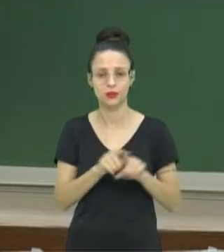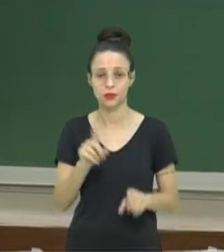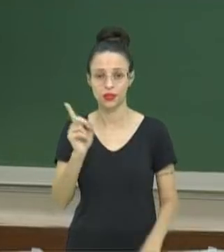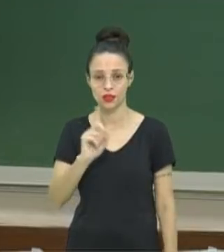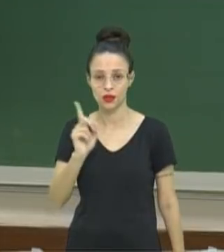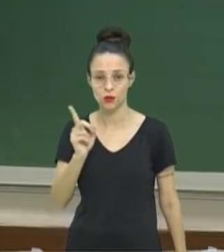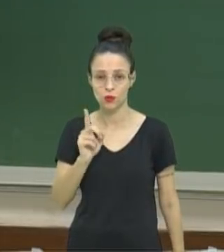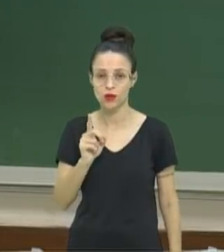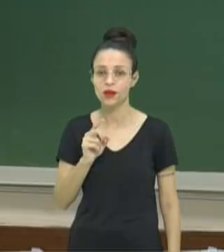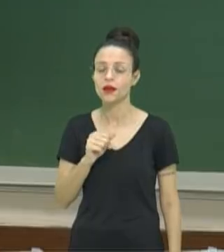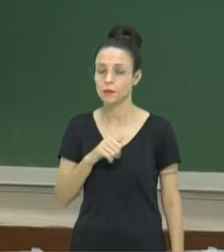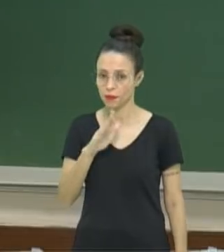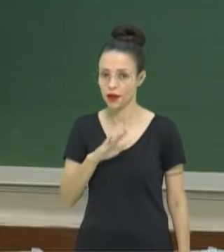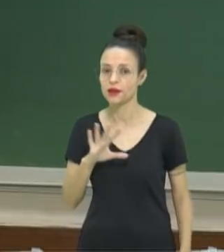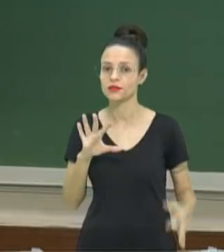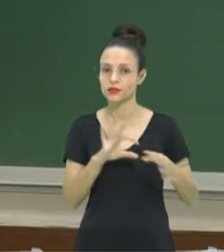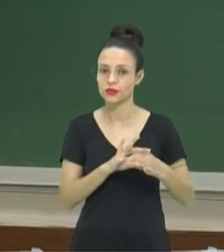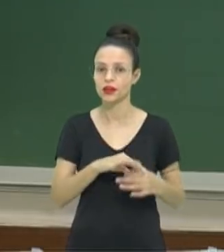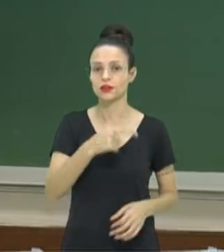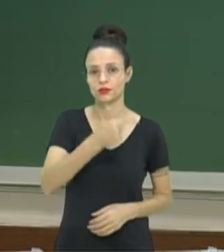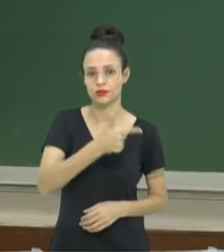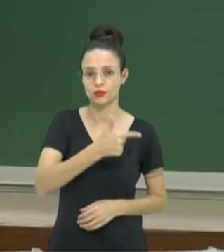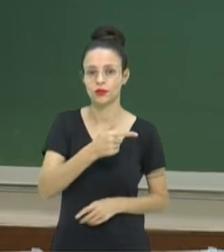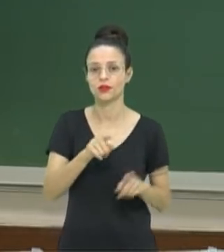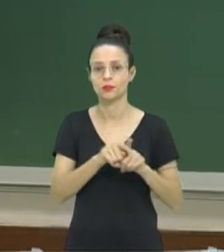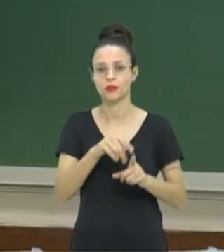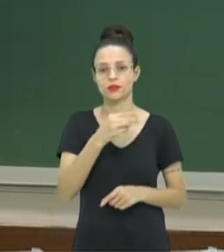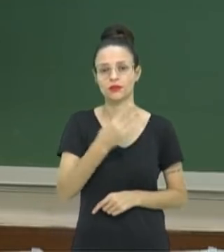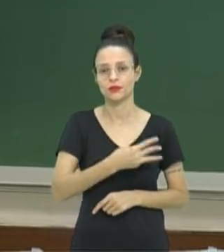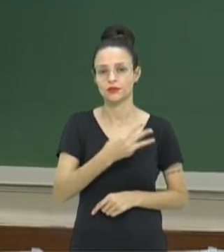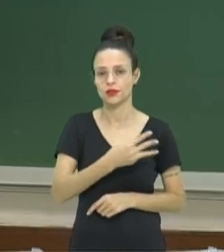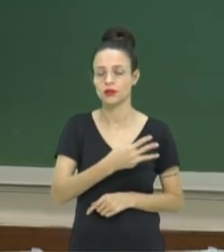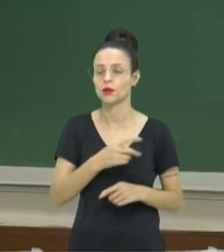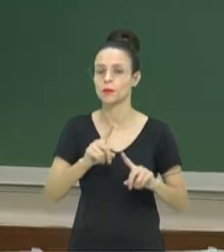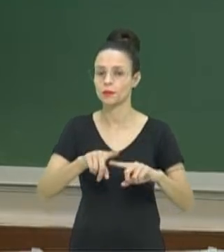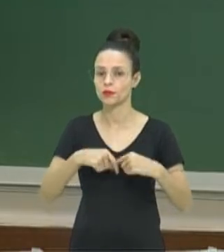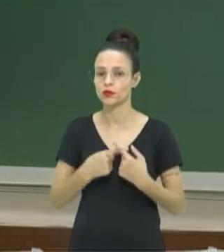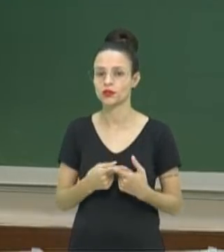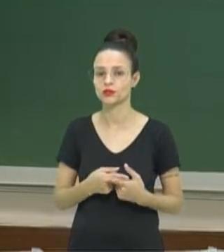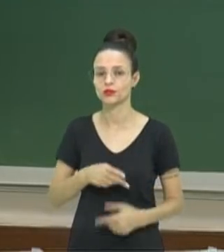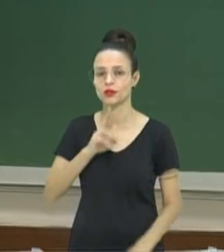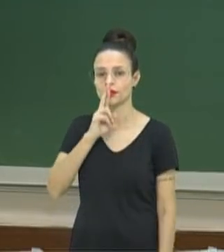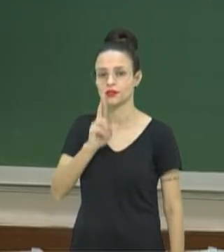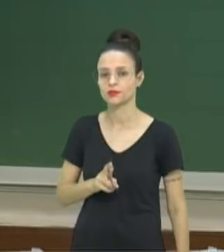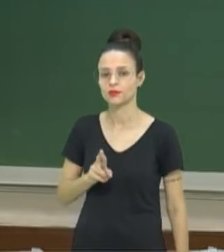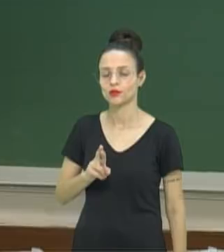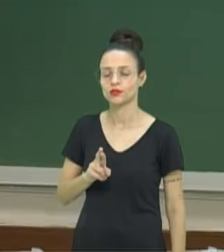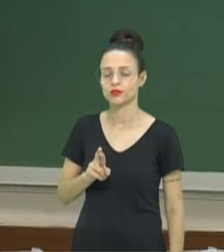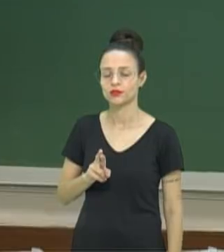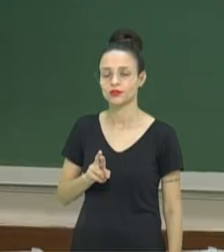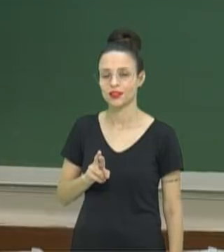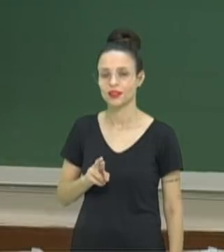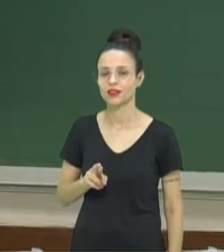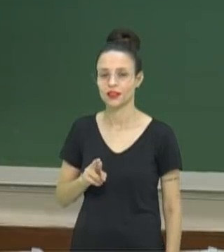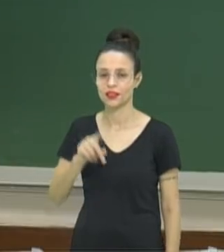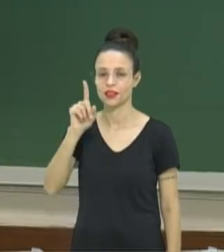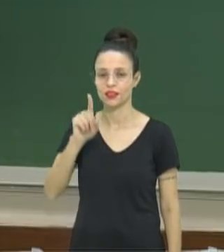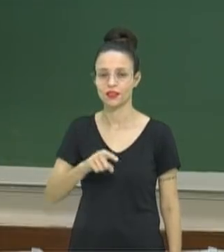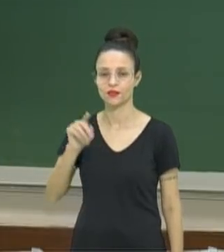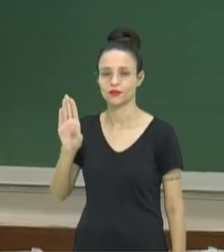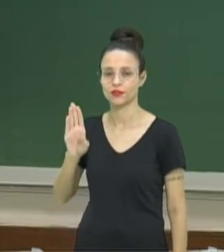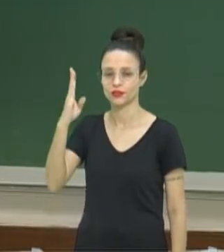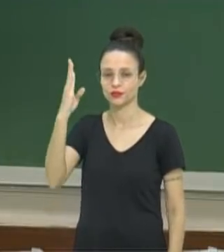não. Estão mais ligadas ao setor secundário e terciário. Por isso, a resposta a afirmativa ali